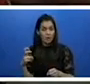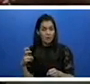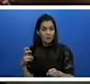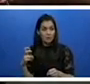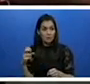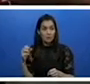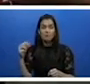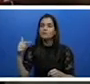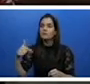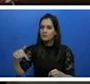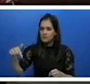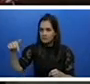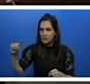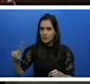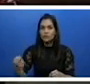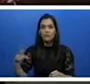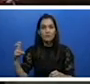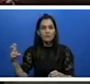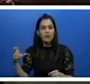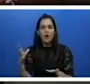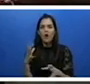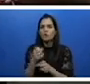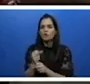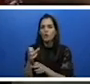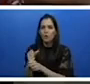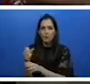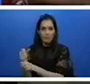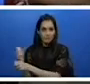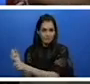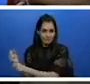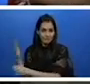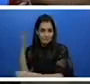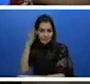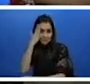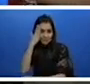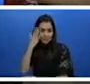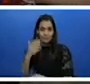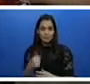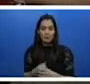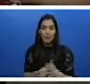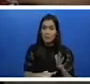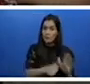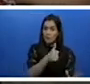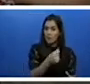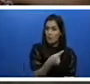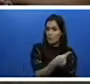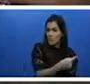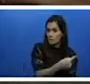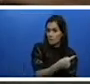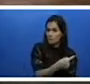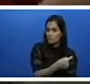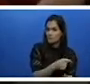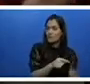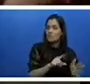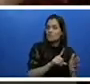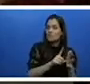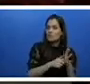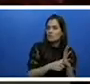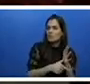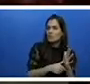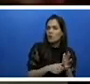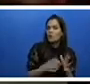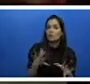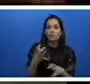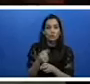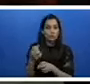5, eu vou para 7 inteiros e 5 décimos. E assim sucessivamente. Pegue o número da frente e subtraia